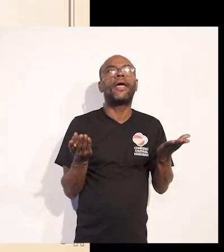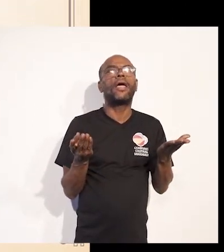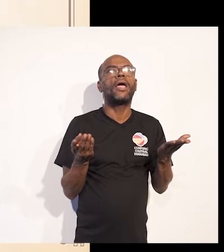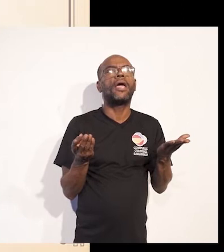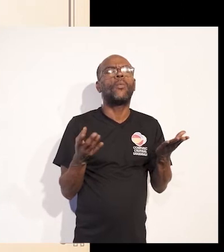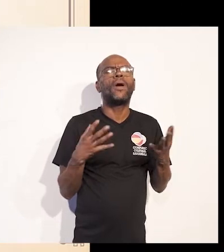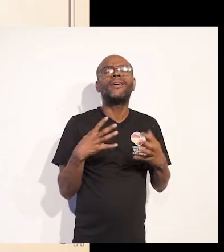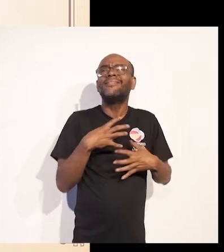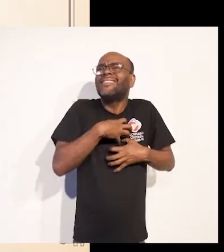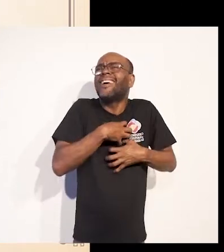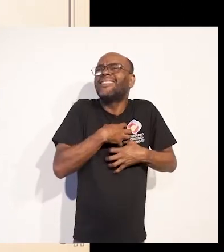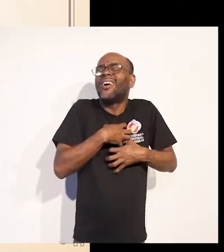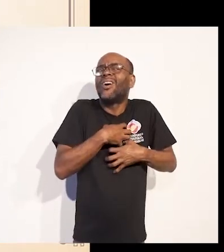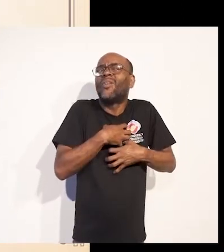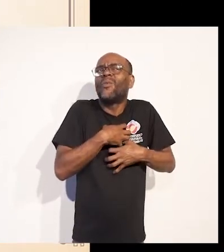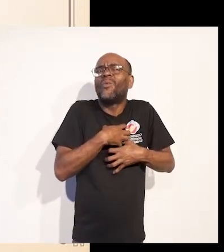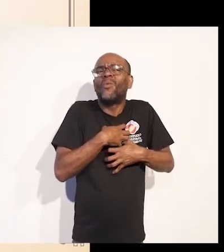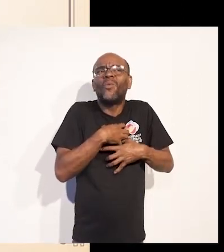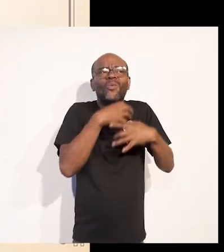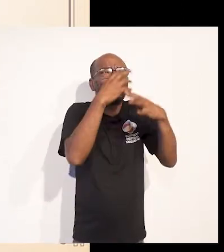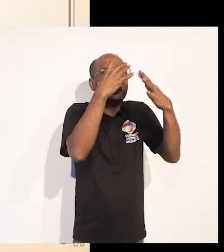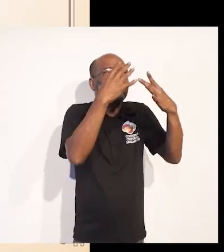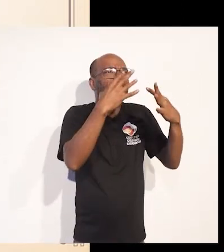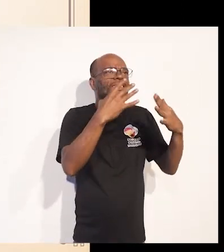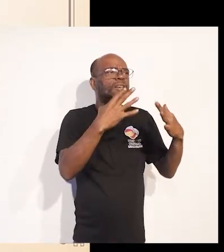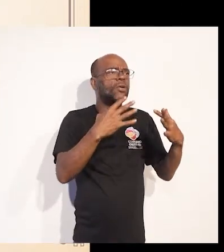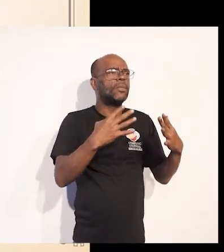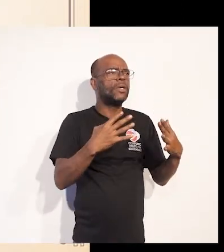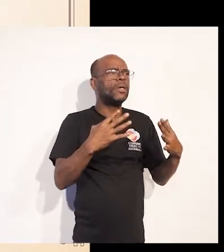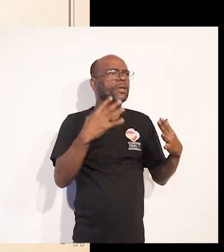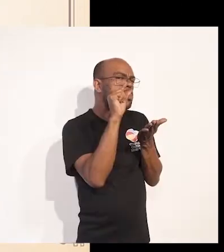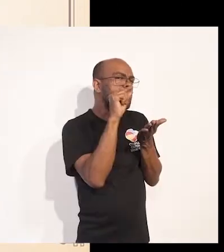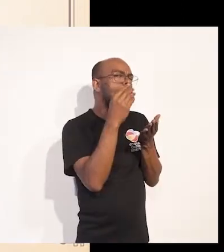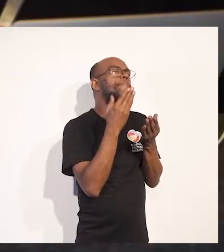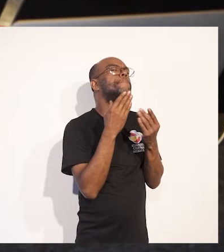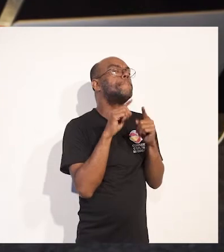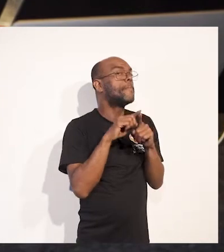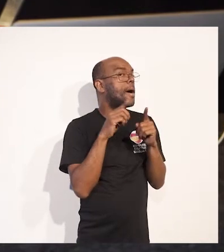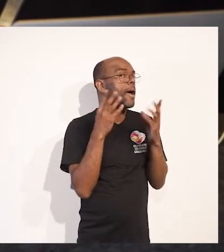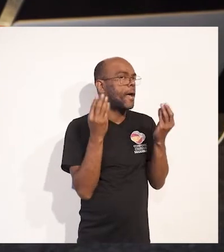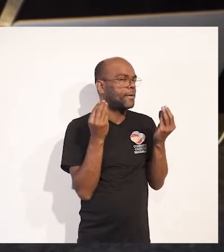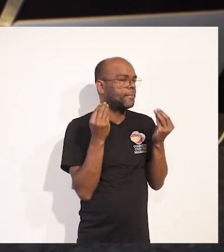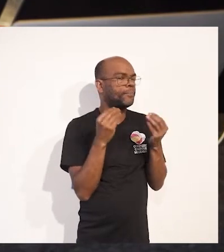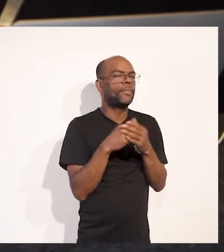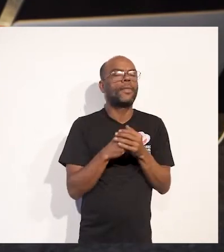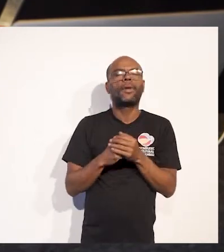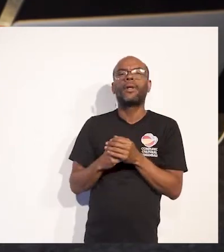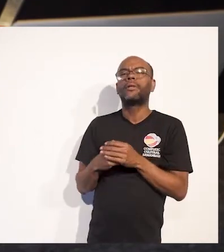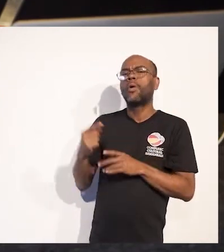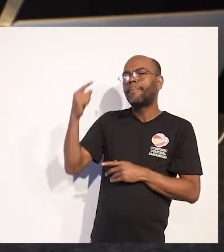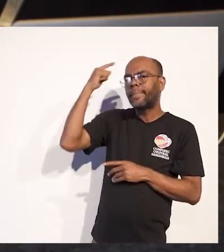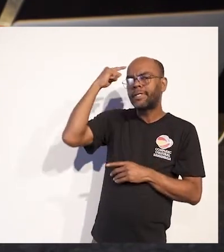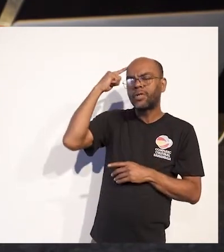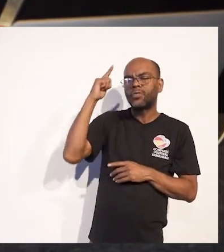uma sensação cromática decifrada pelo cérebro. Então, pensando nessa coisa que